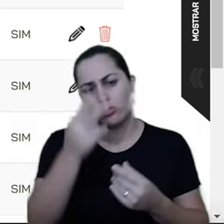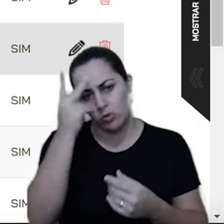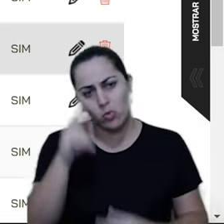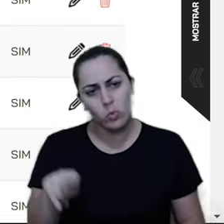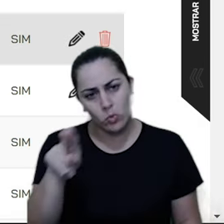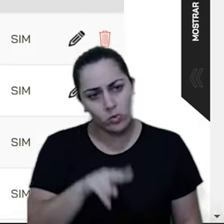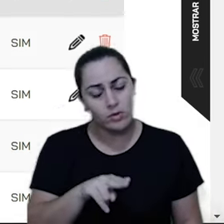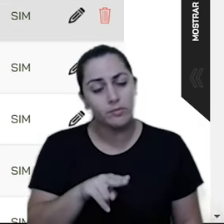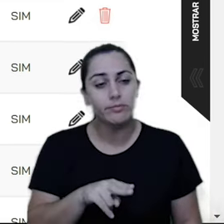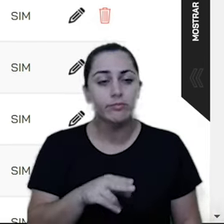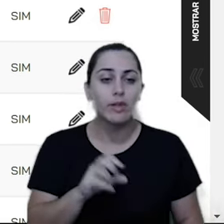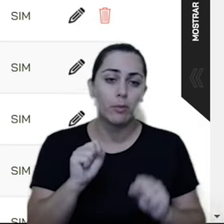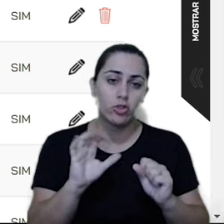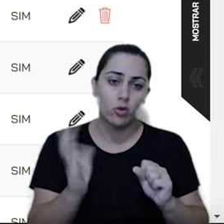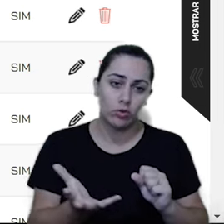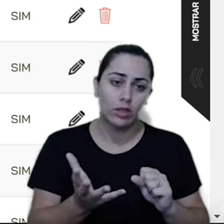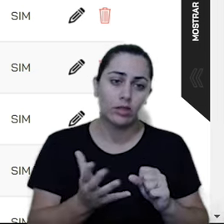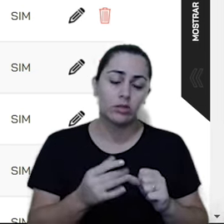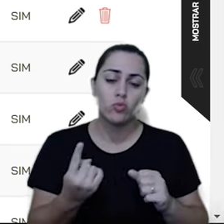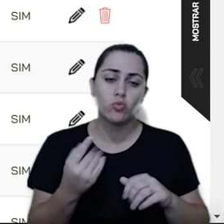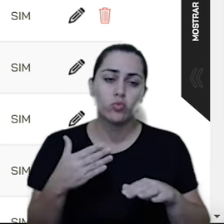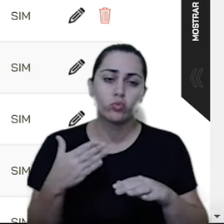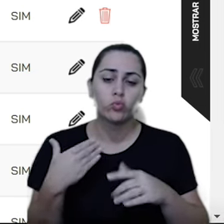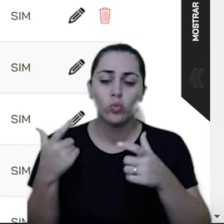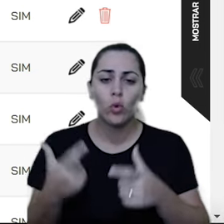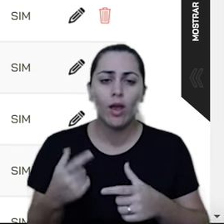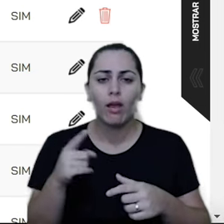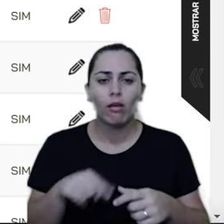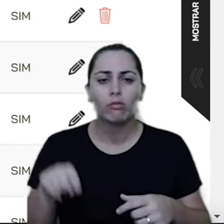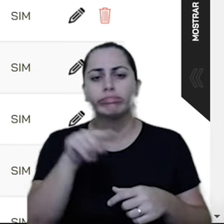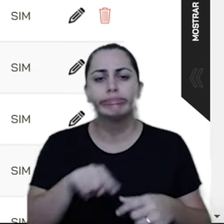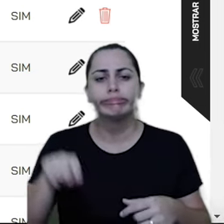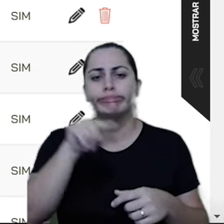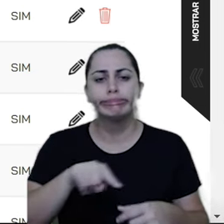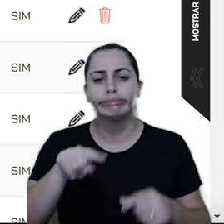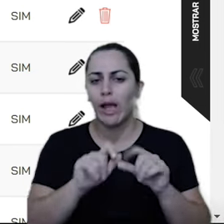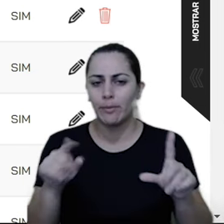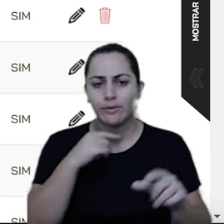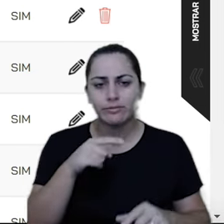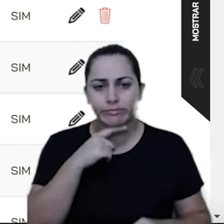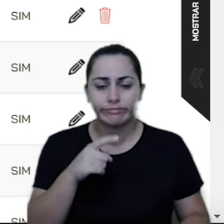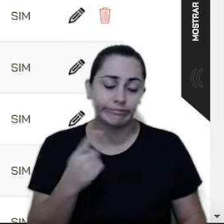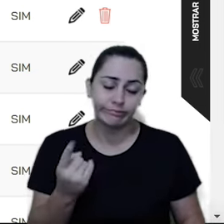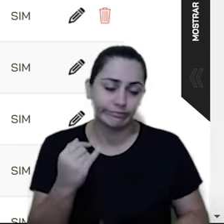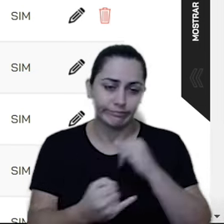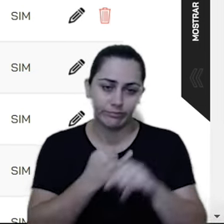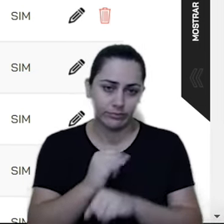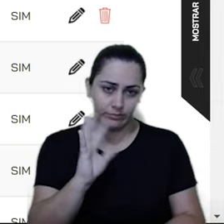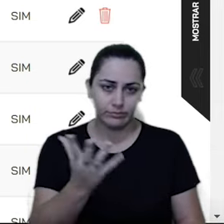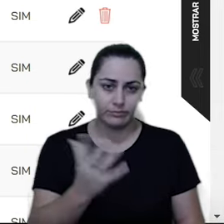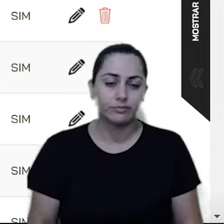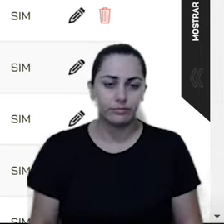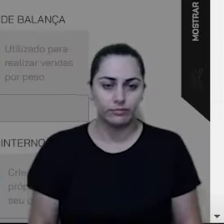muitas pessoas e aí pode acontecer que um canal de entrada esteja fique rodando mesmo acontece porque é web